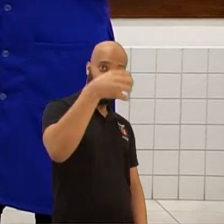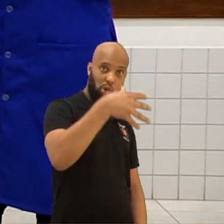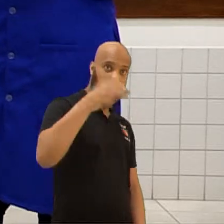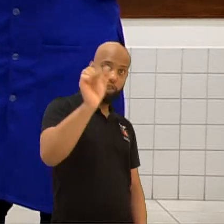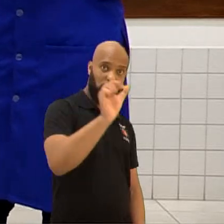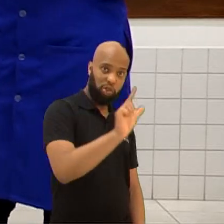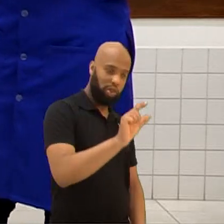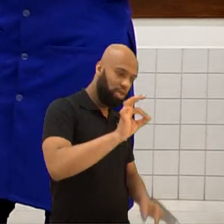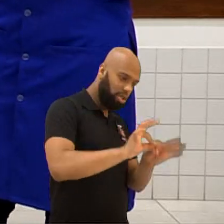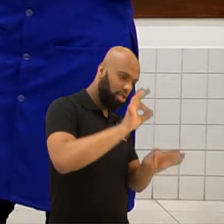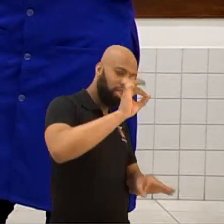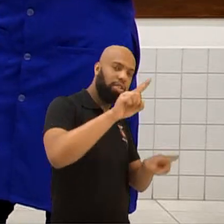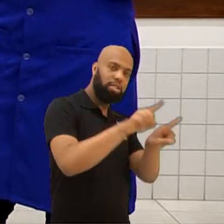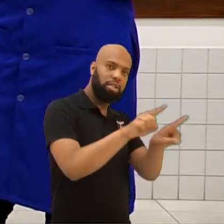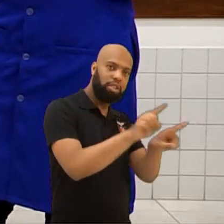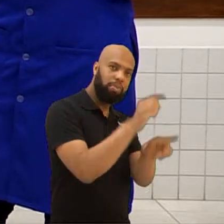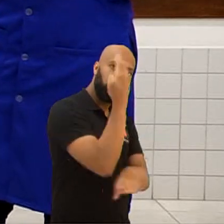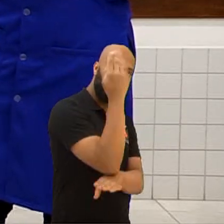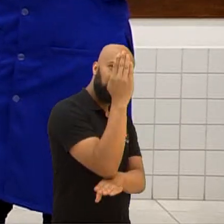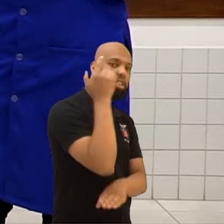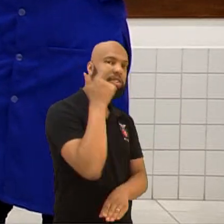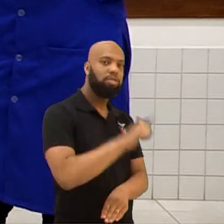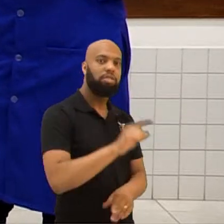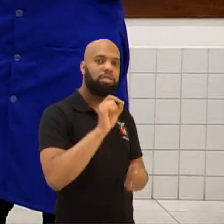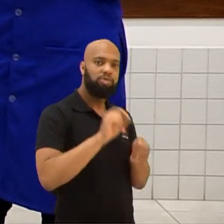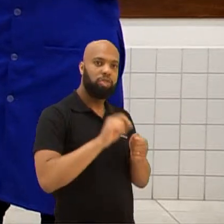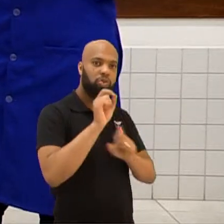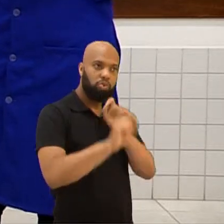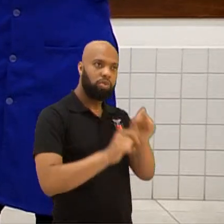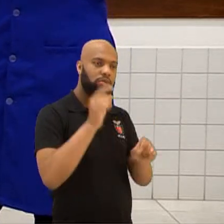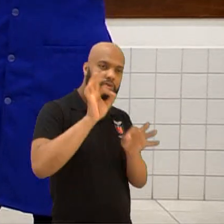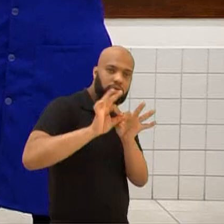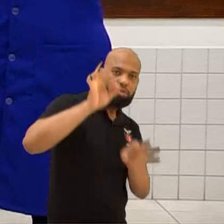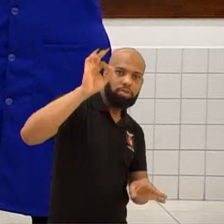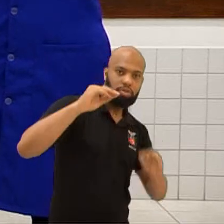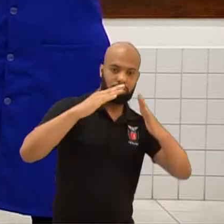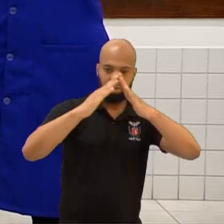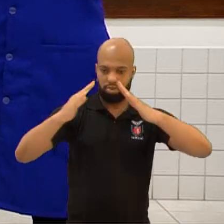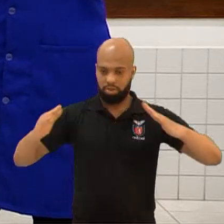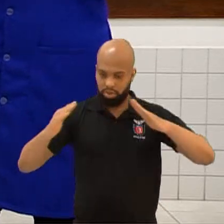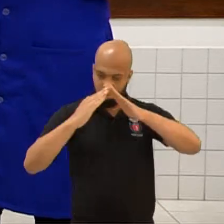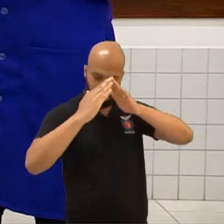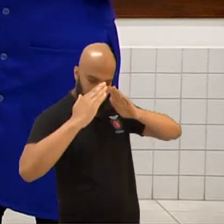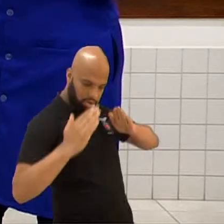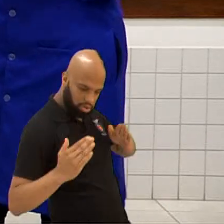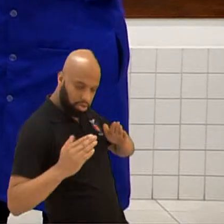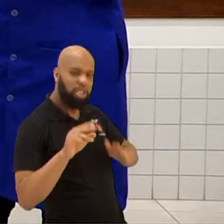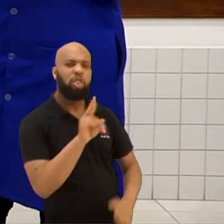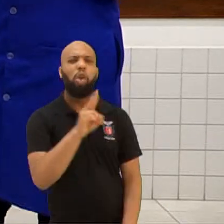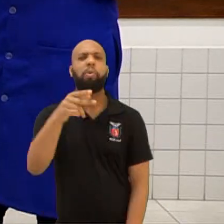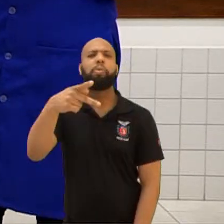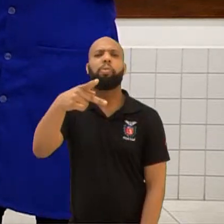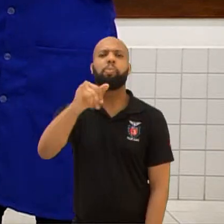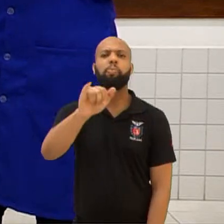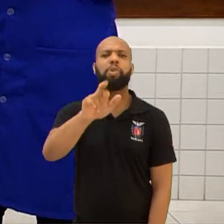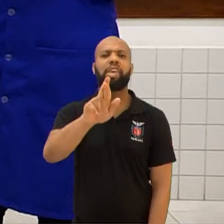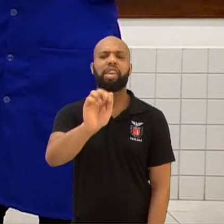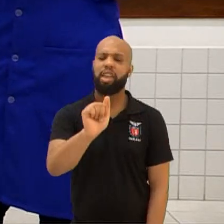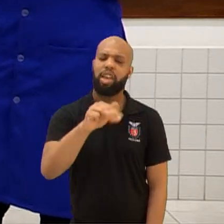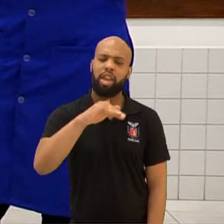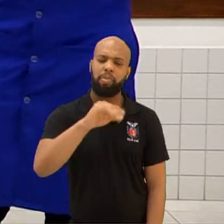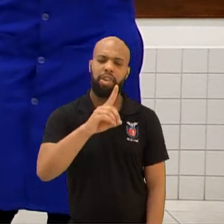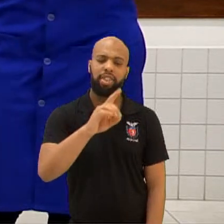uma das ferramentas dele foi a luz do sol, ele consegue calcular a altura das pirâmides, né? Então, vejamos